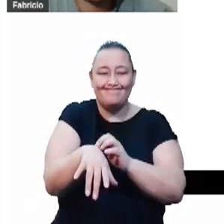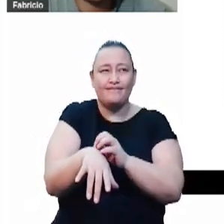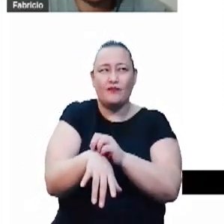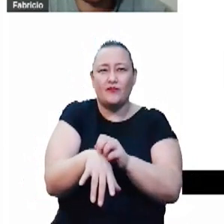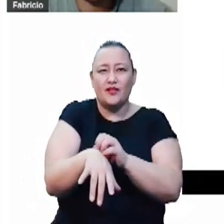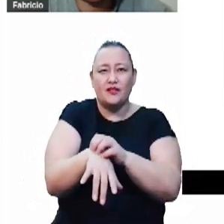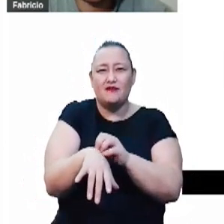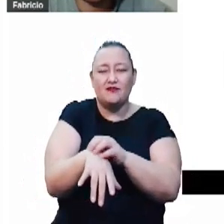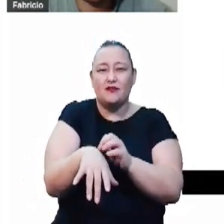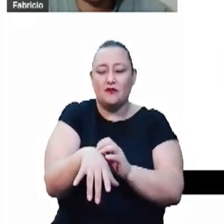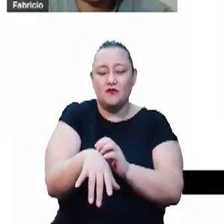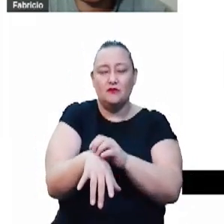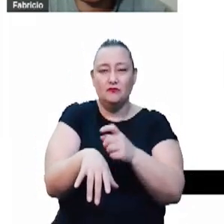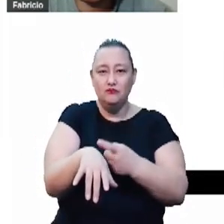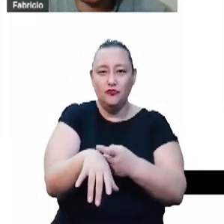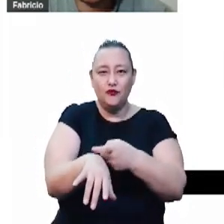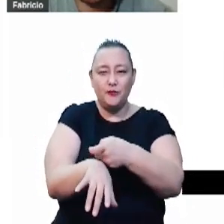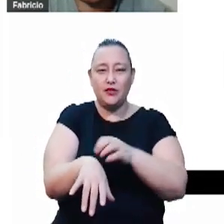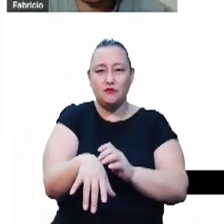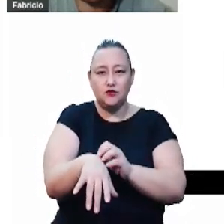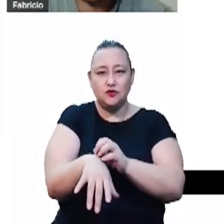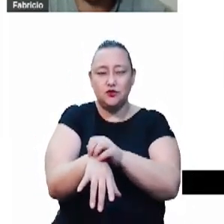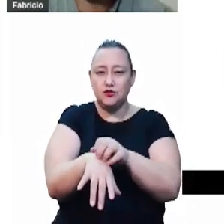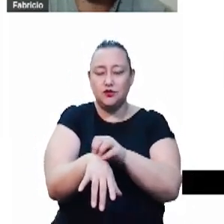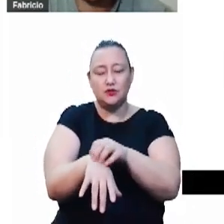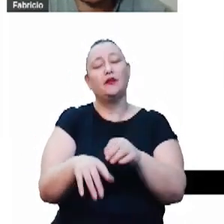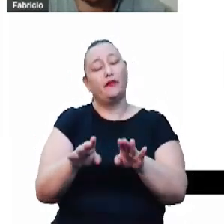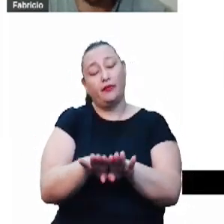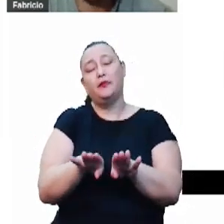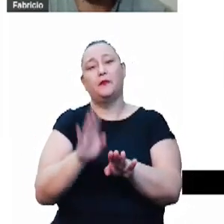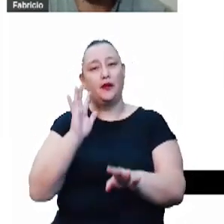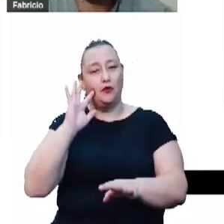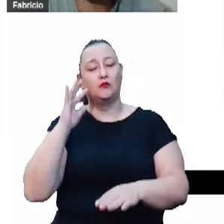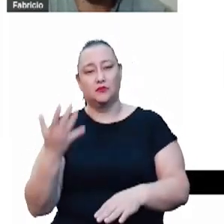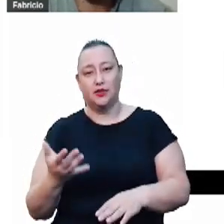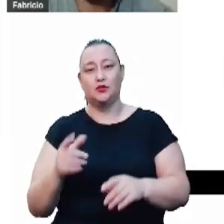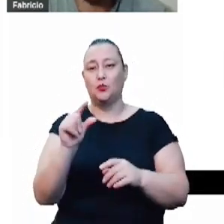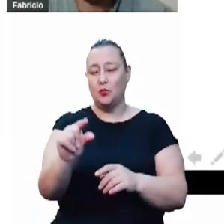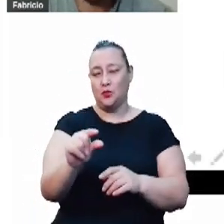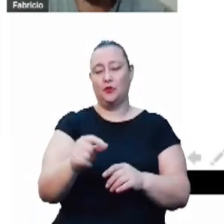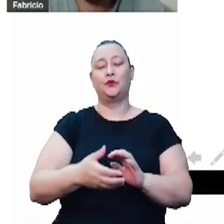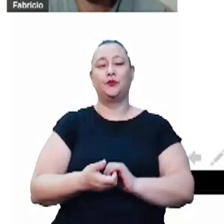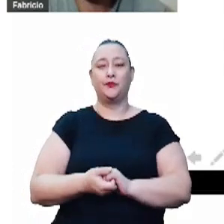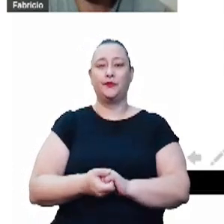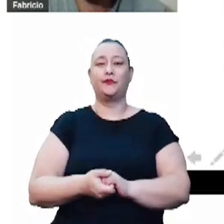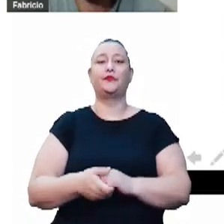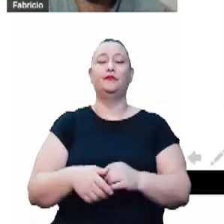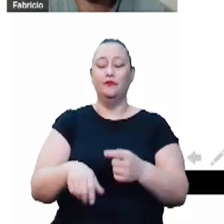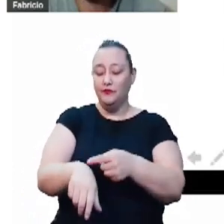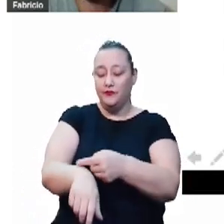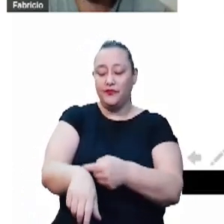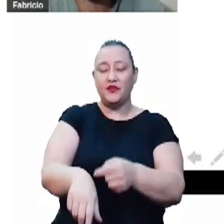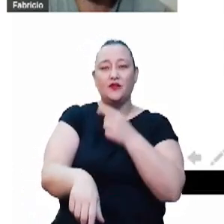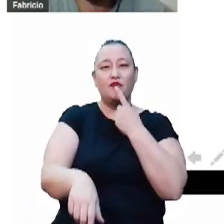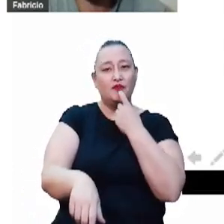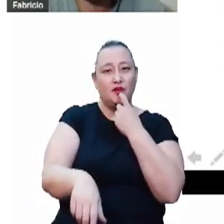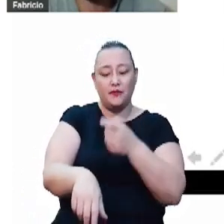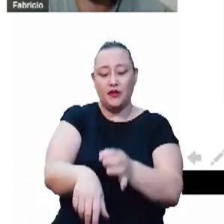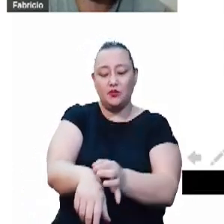também é transitório, os pacientes que a gente tem na prática clínica e que tem relatado que ocorreram isso. Hematoma é o